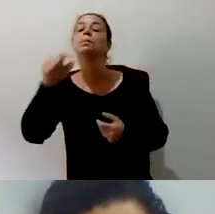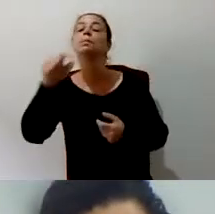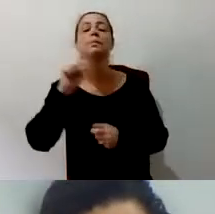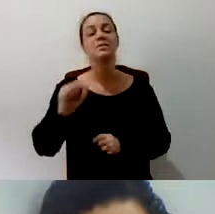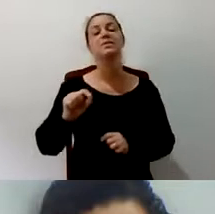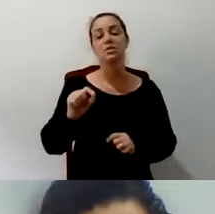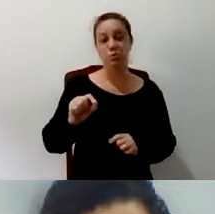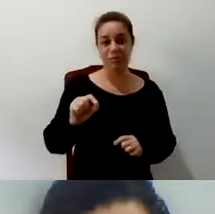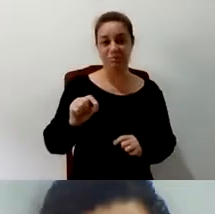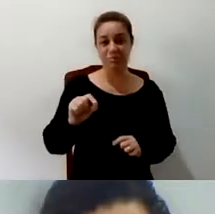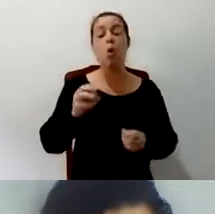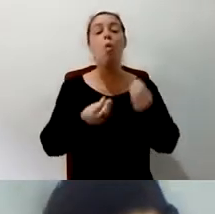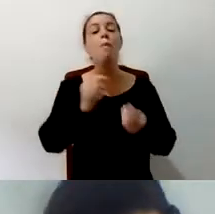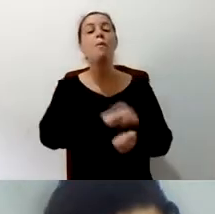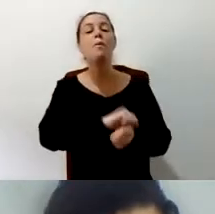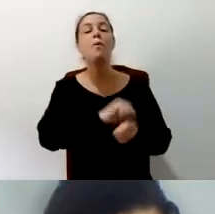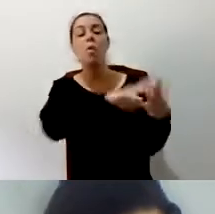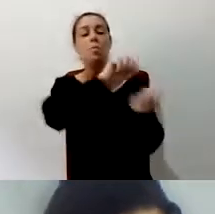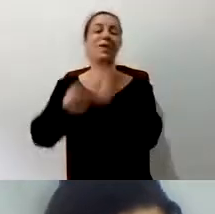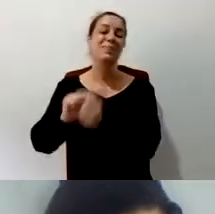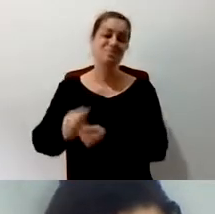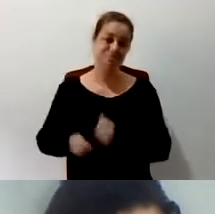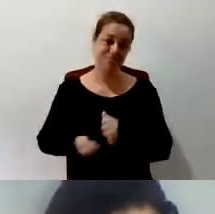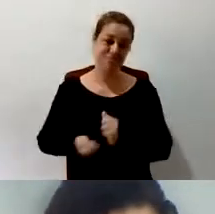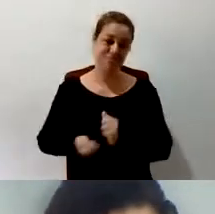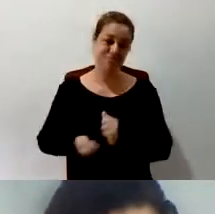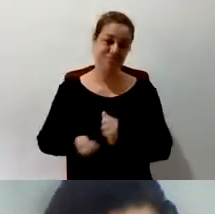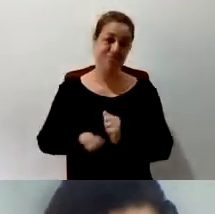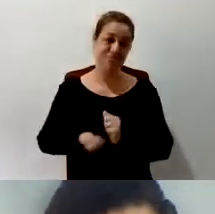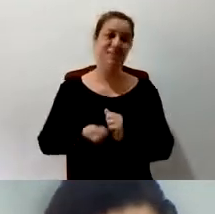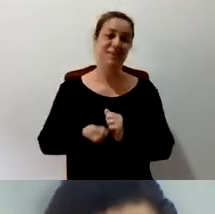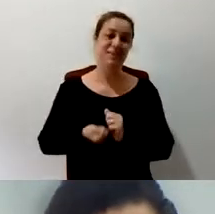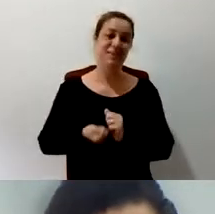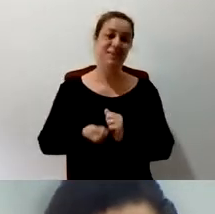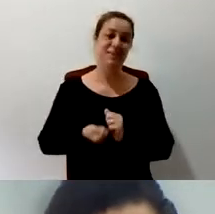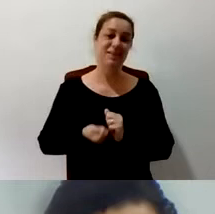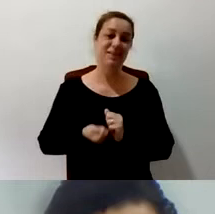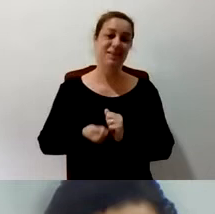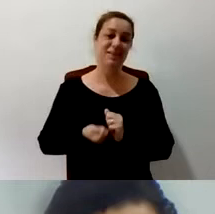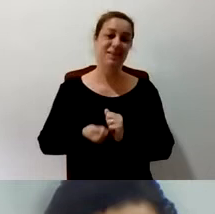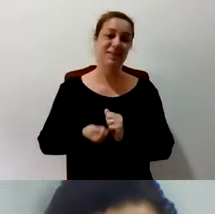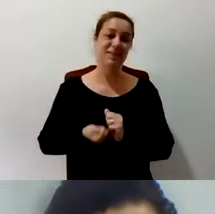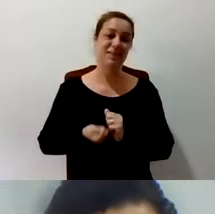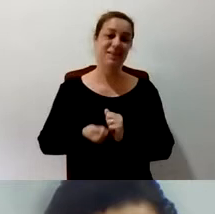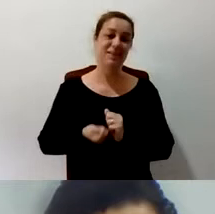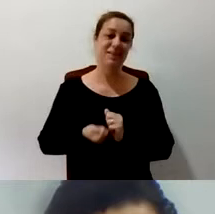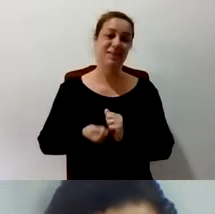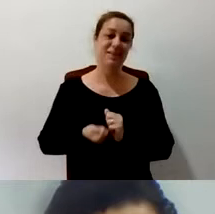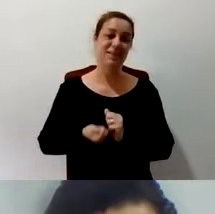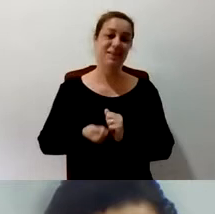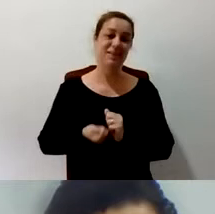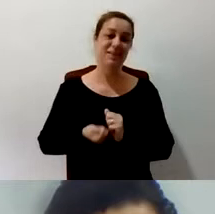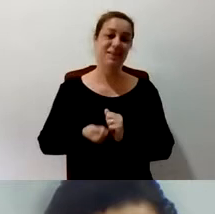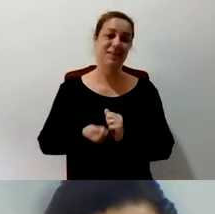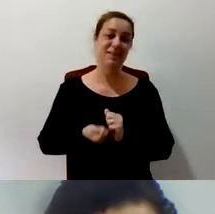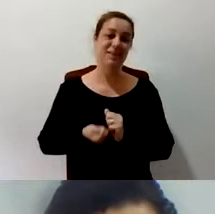fazer essa adaptação. Às vezes, igual você falou, não tem coaz, coloca uma fita, alguma coisa ali, né?